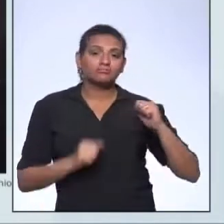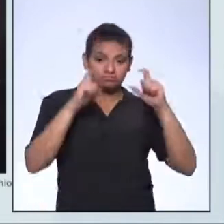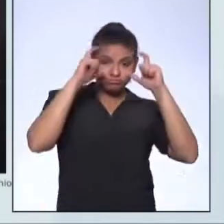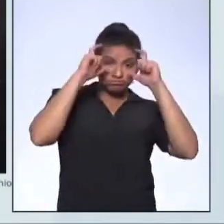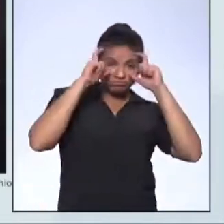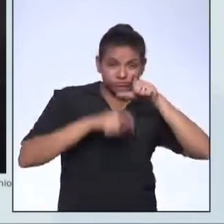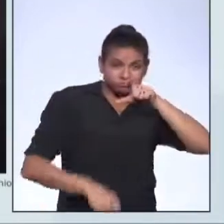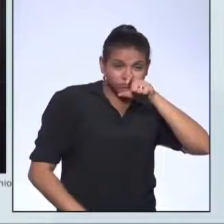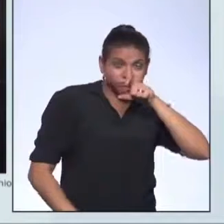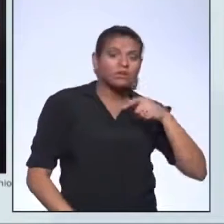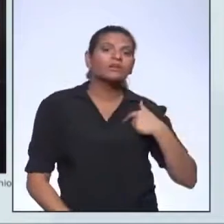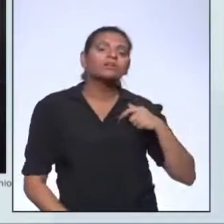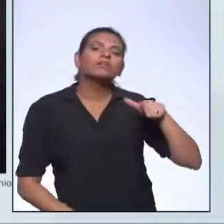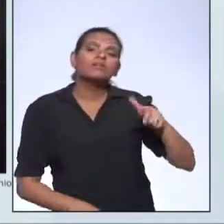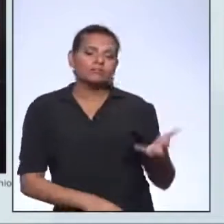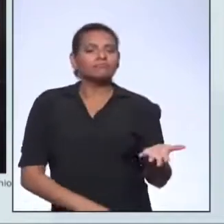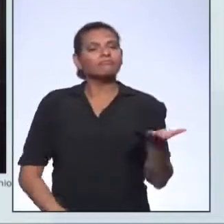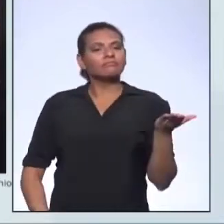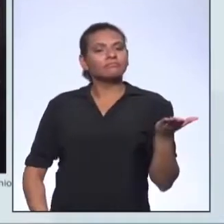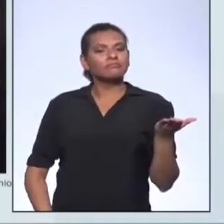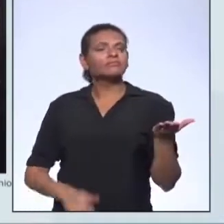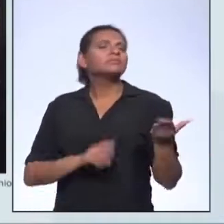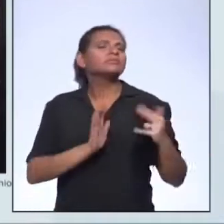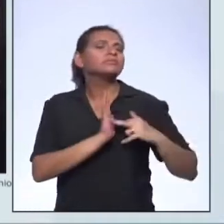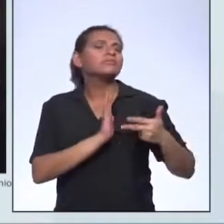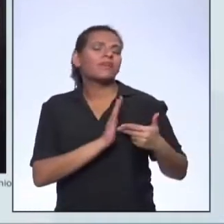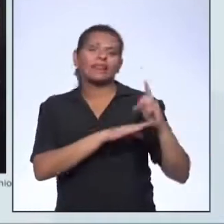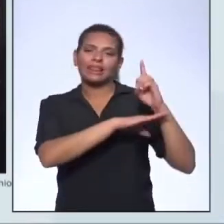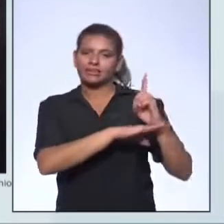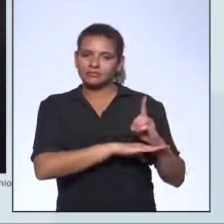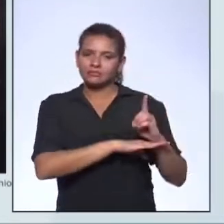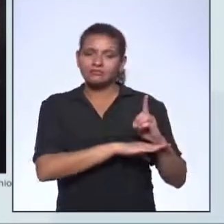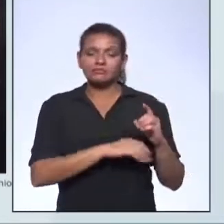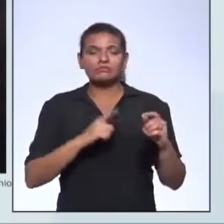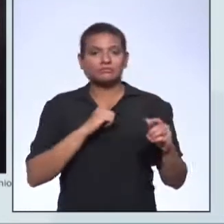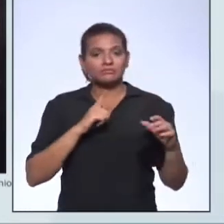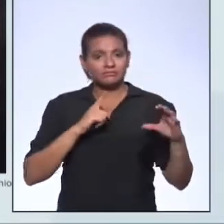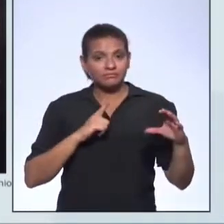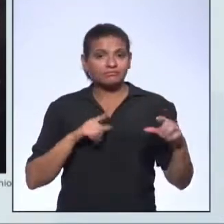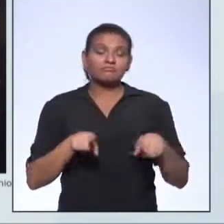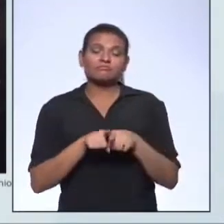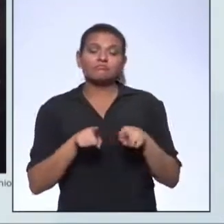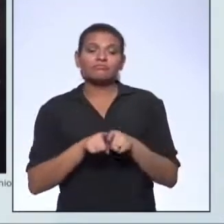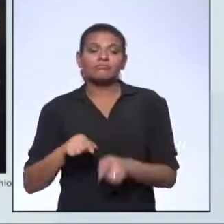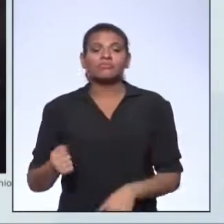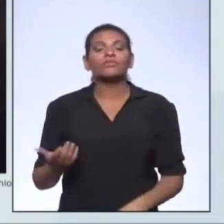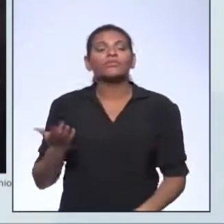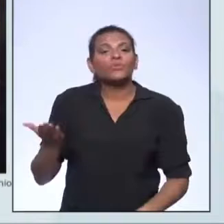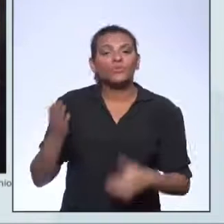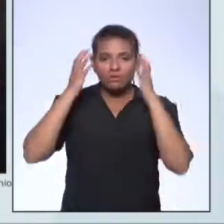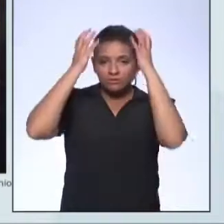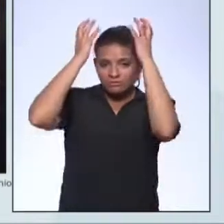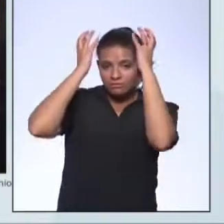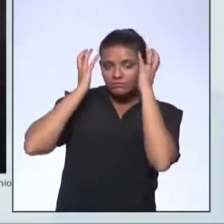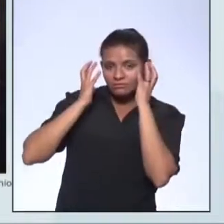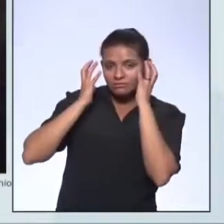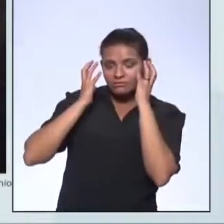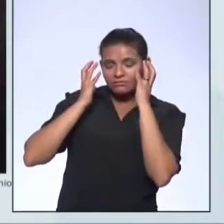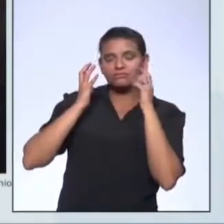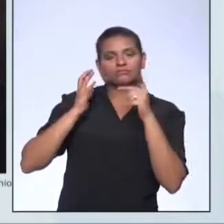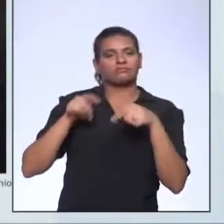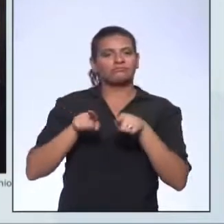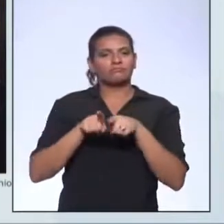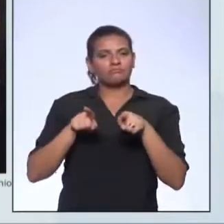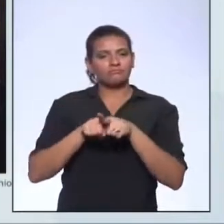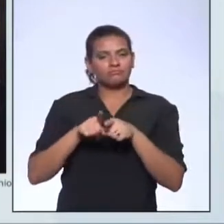da deusa. O capacete à direita pertence a Atenas. Atenas, ela é uma deusa guerreira, inclusive leva uma